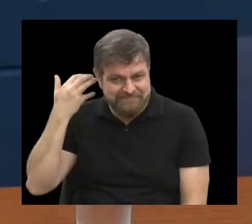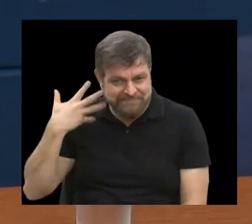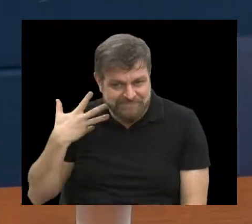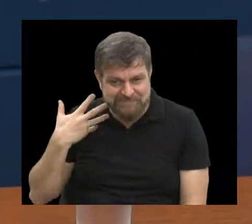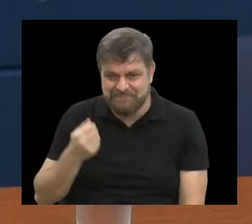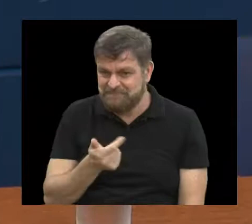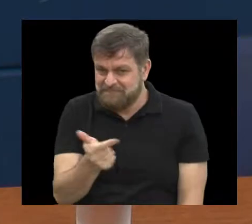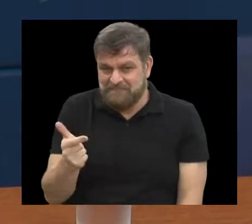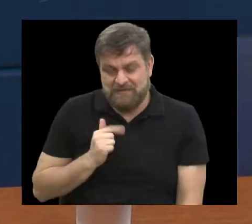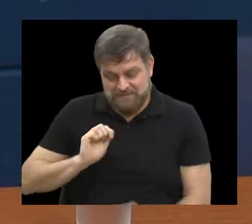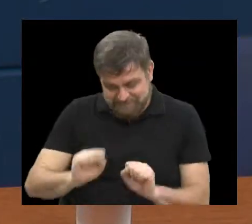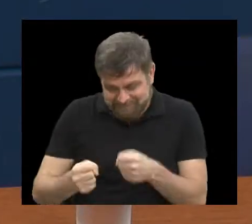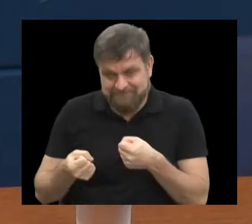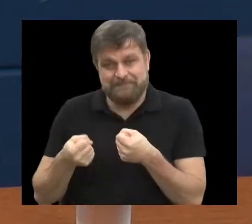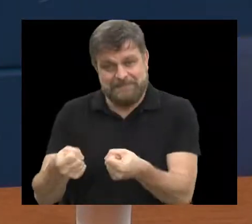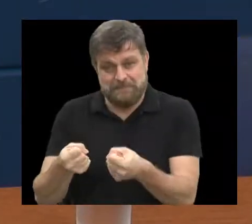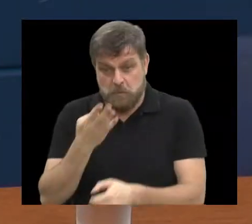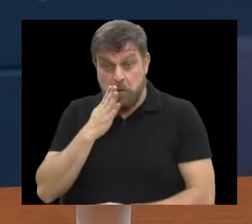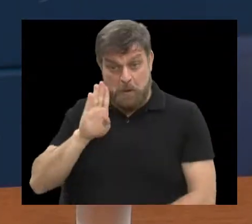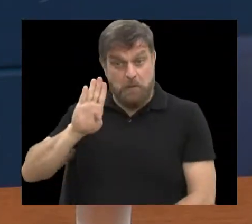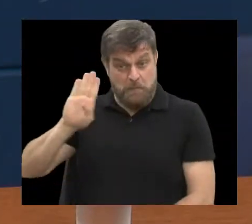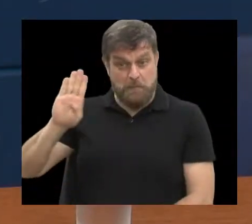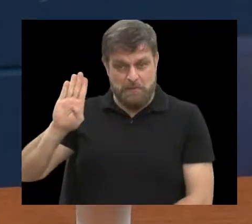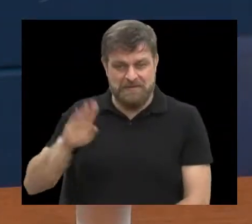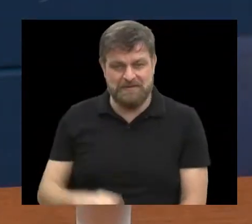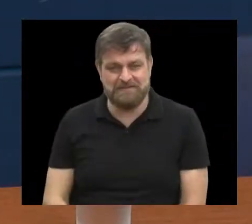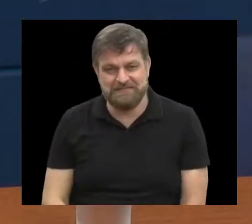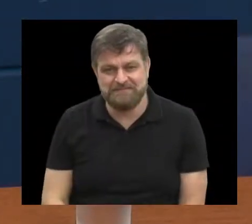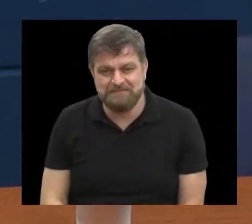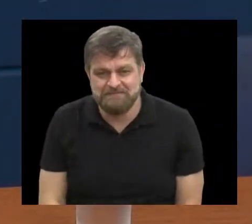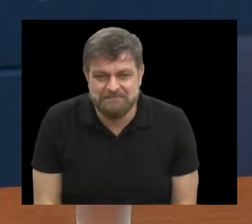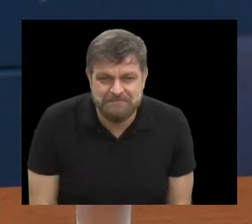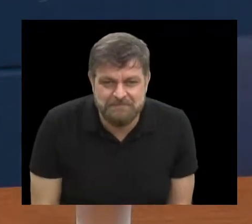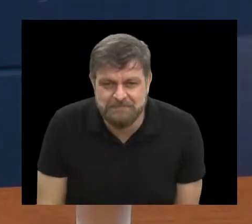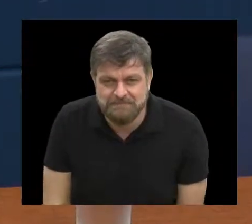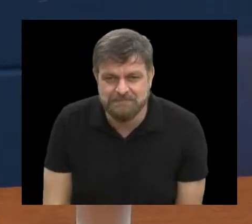gente se esforça, prometo, tá bom, Benê?